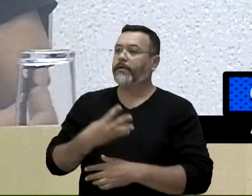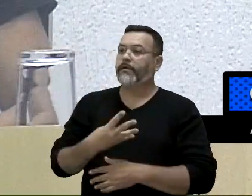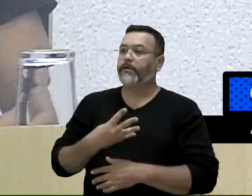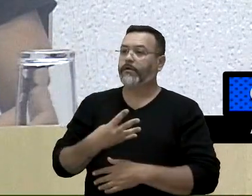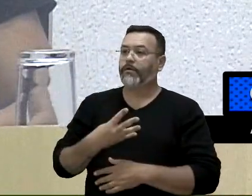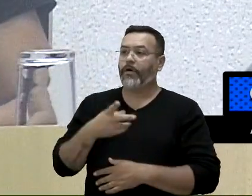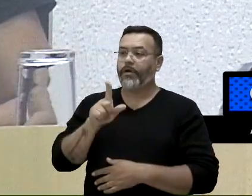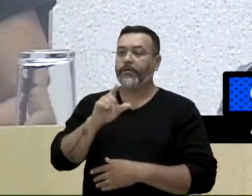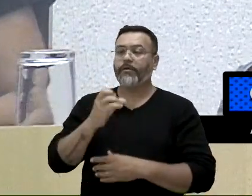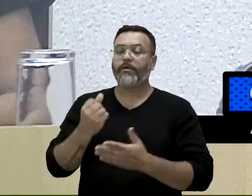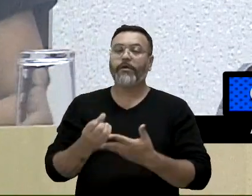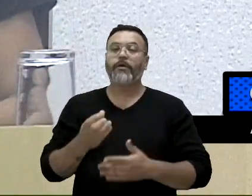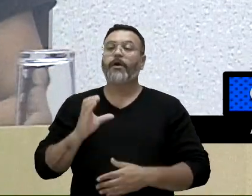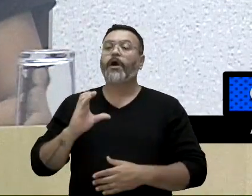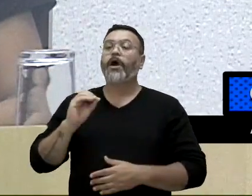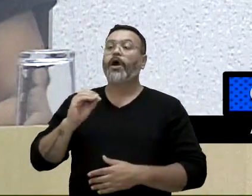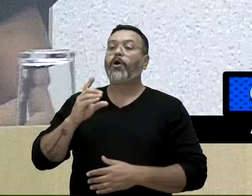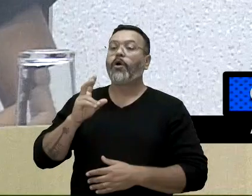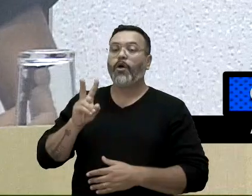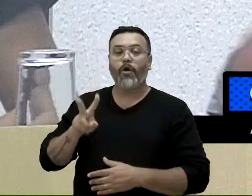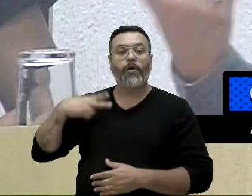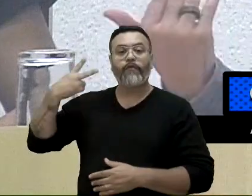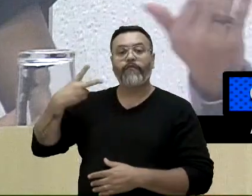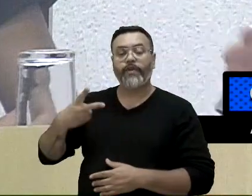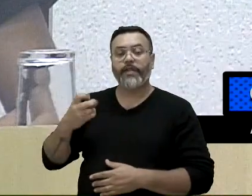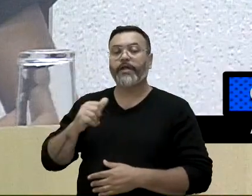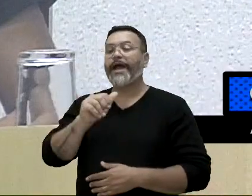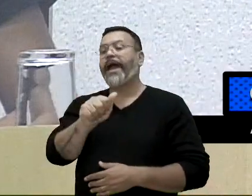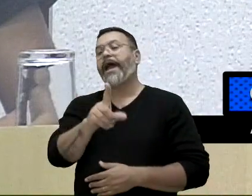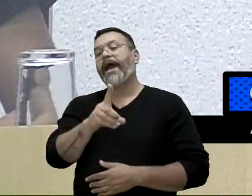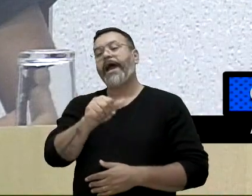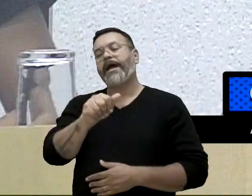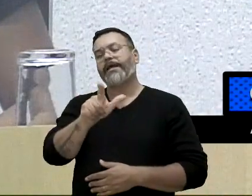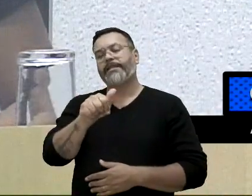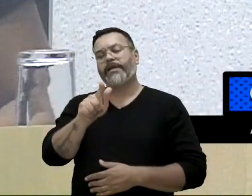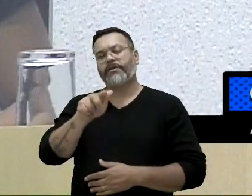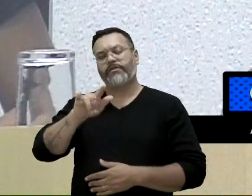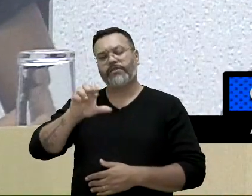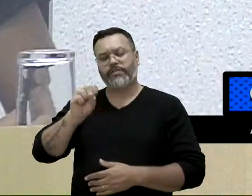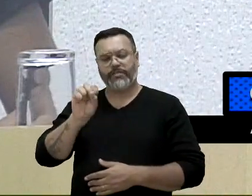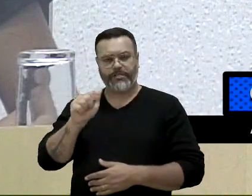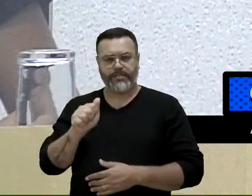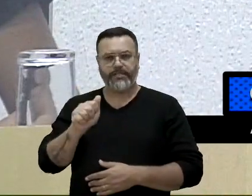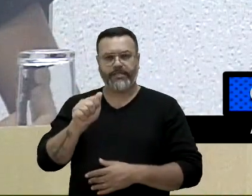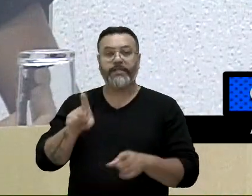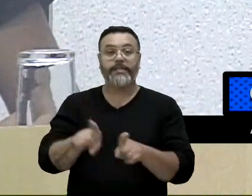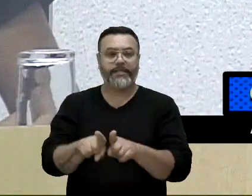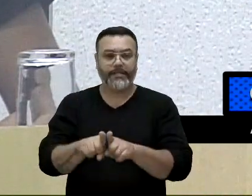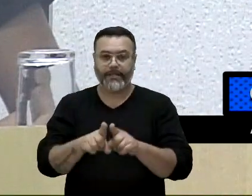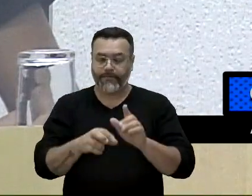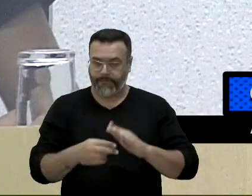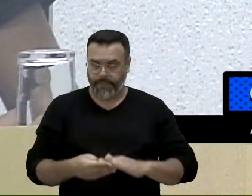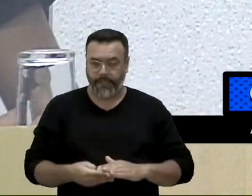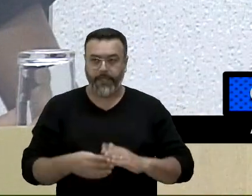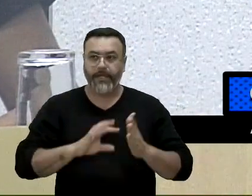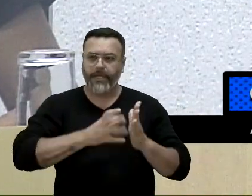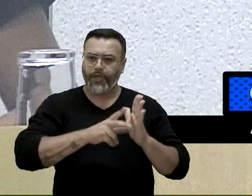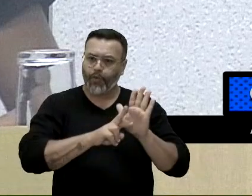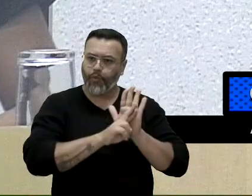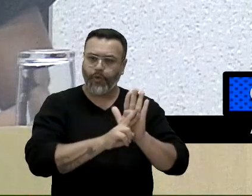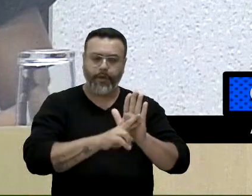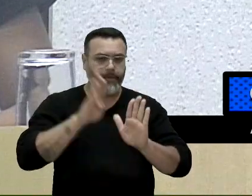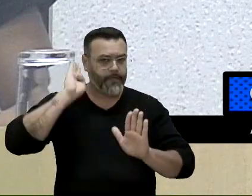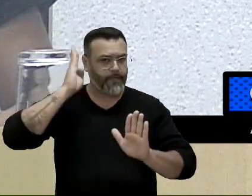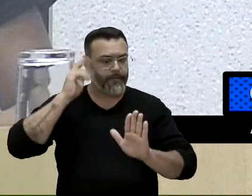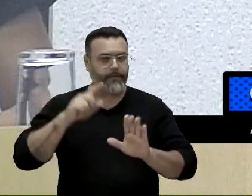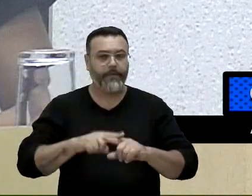com a co-vereadora Adalgisa, que compõe o mandato coletivo representa. Então, somos